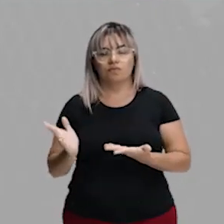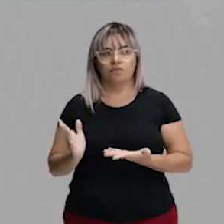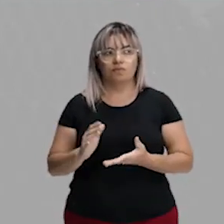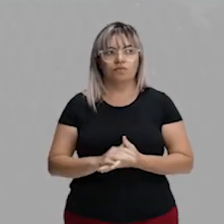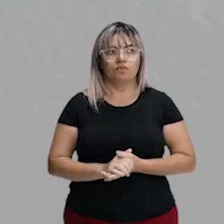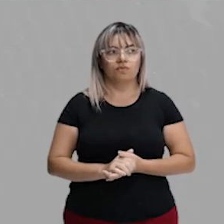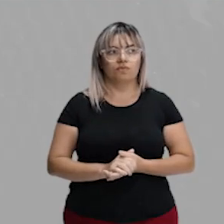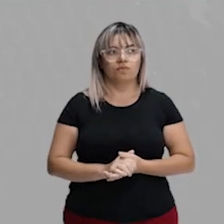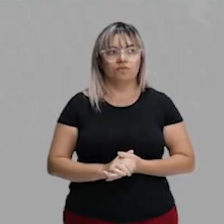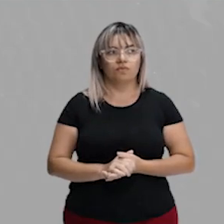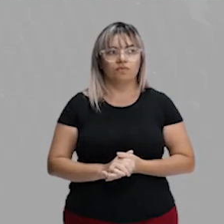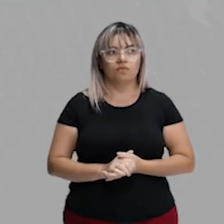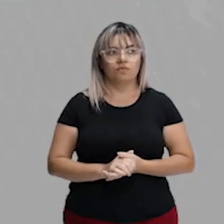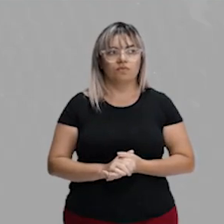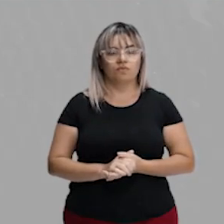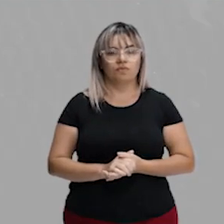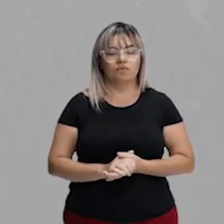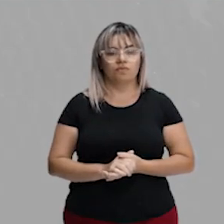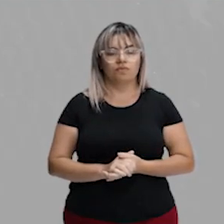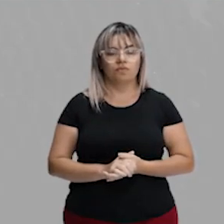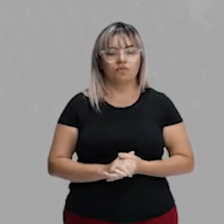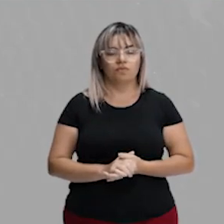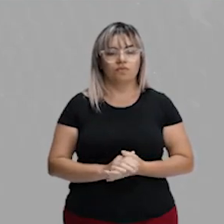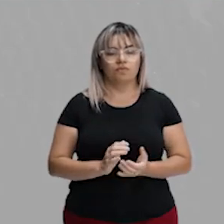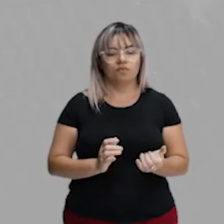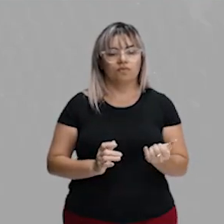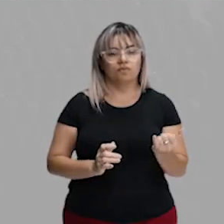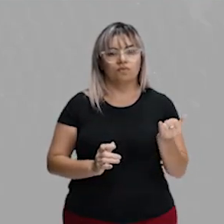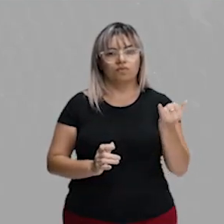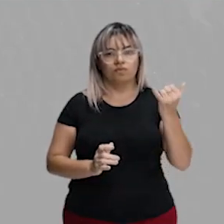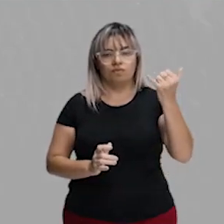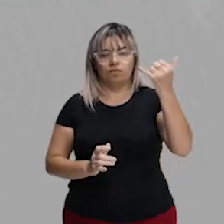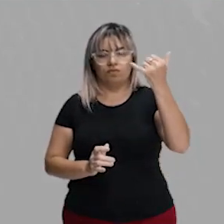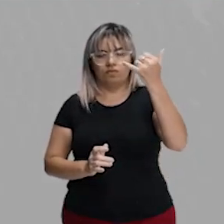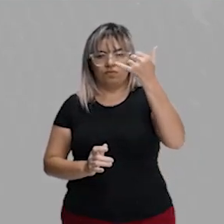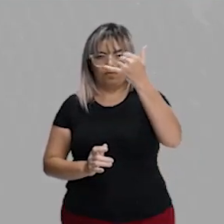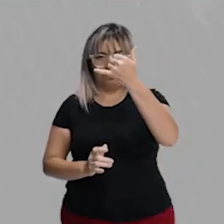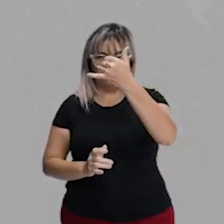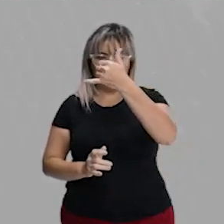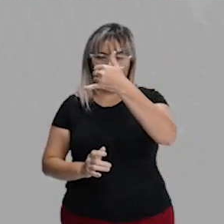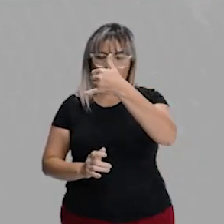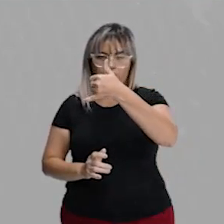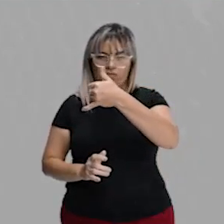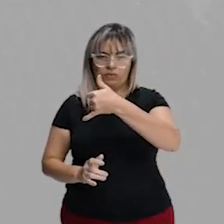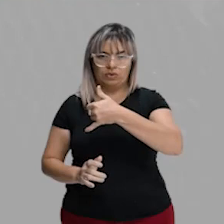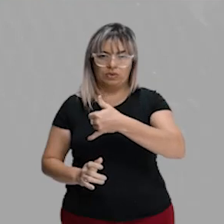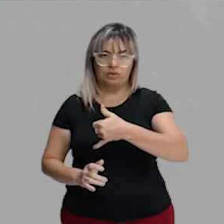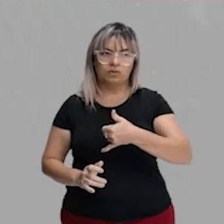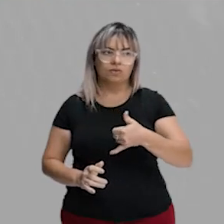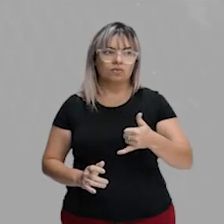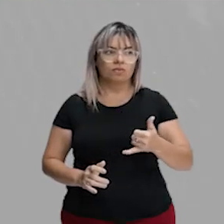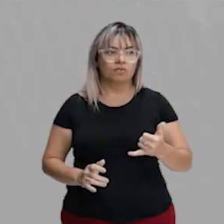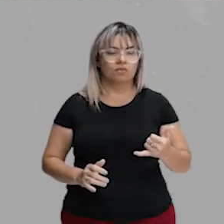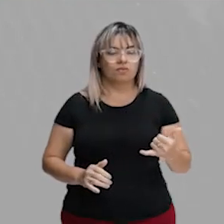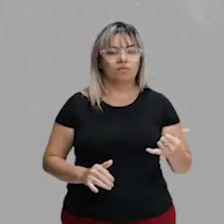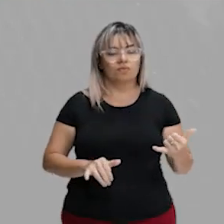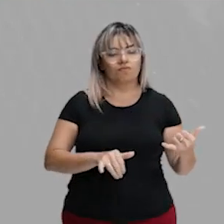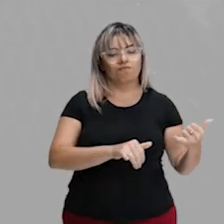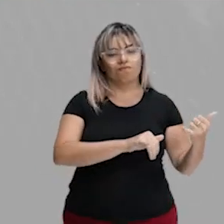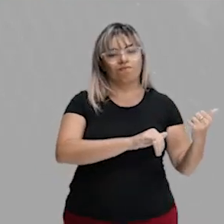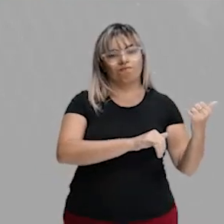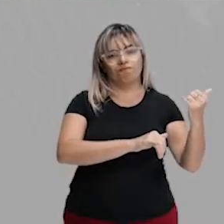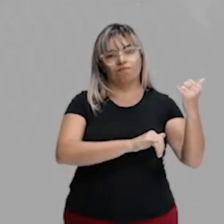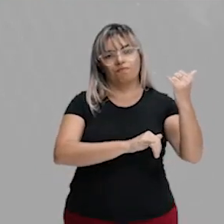aqui um sentido de corrente elétrica que é o sentido horário, tá ok? Quando a corrente elétrica